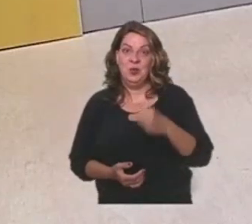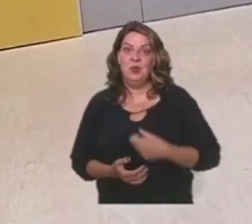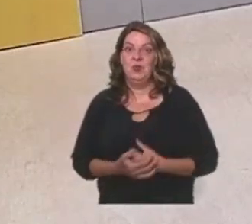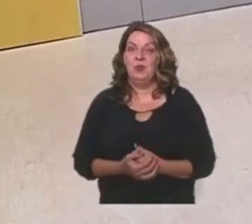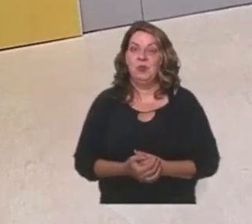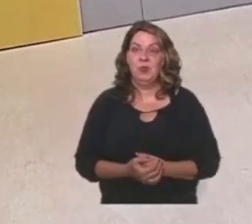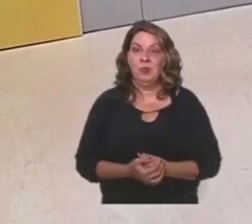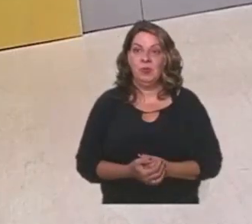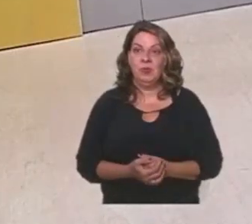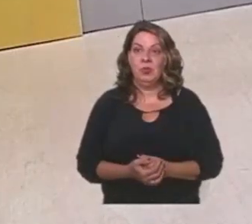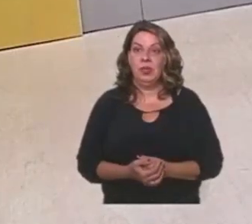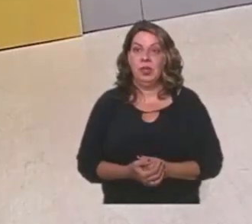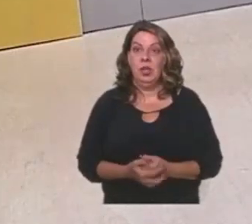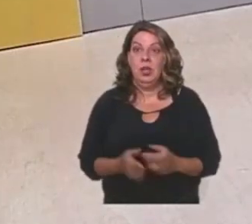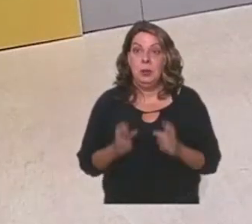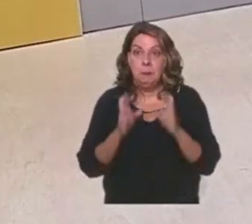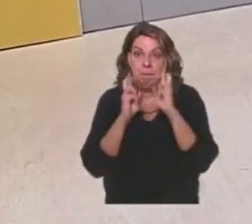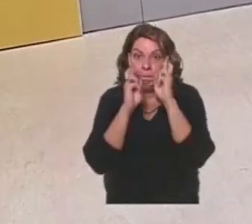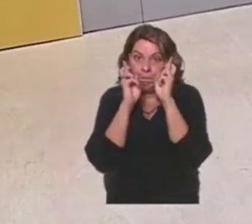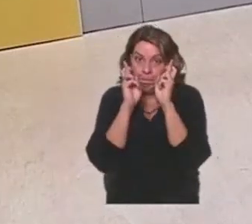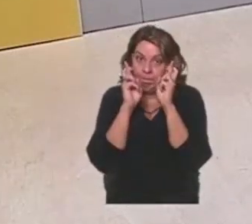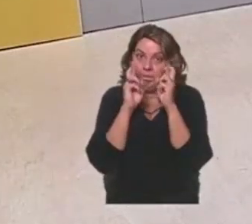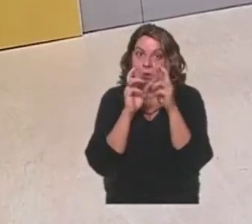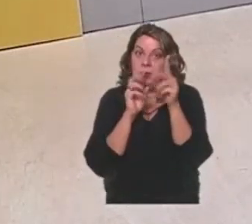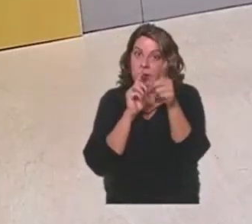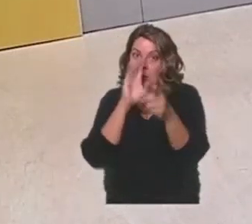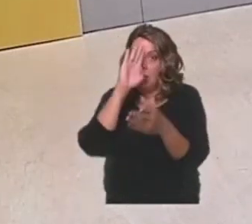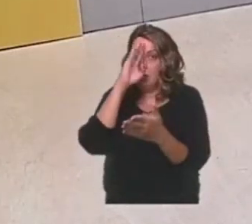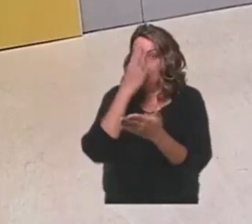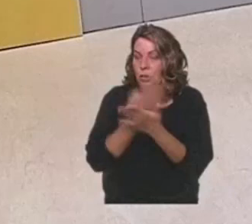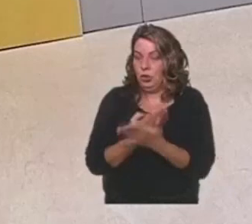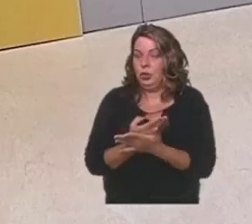48. Tô na torcida por você, acredite!